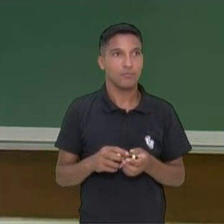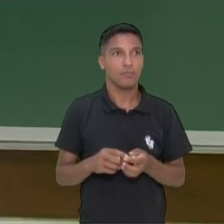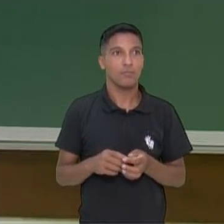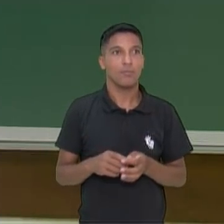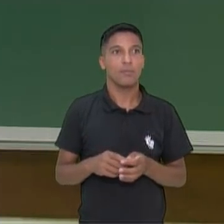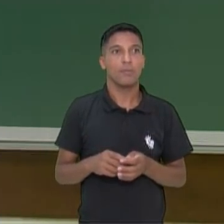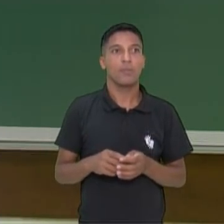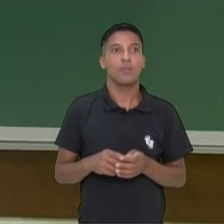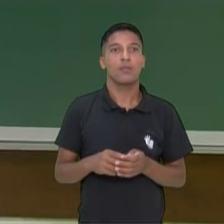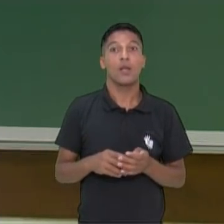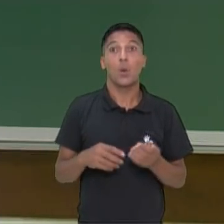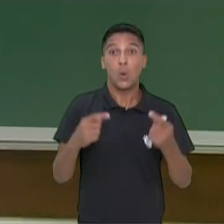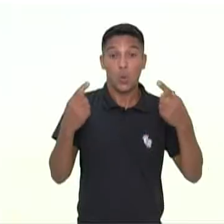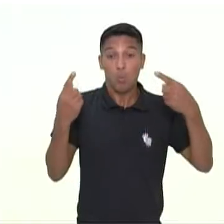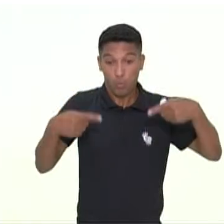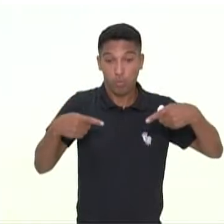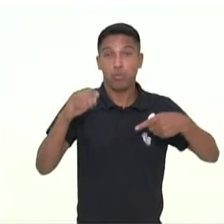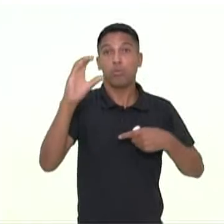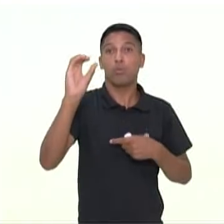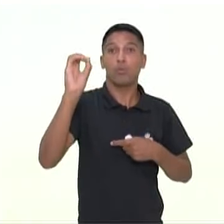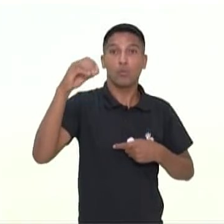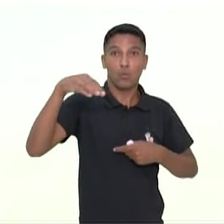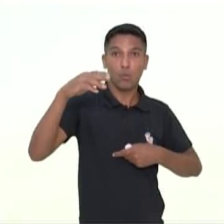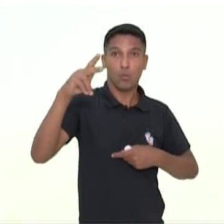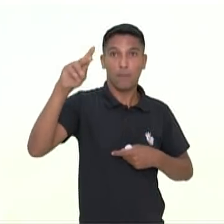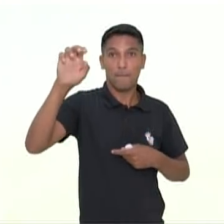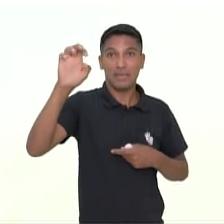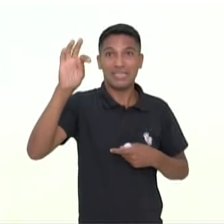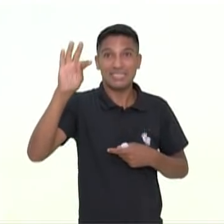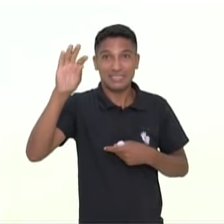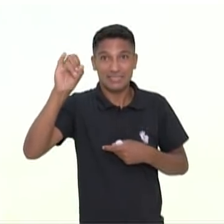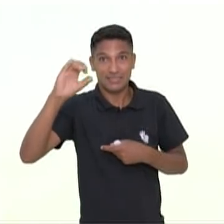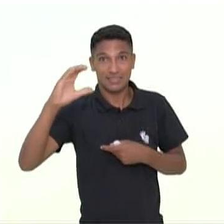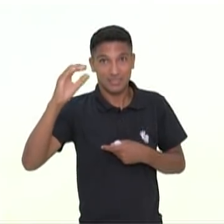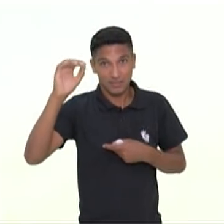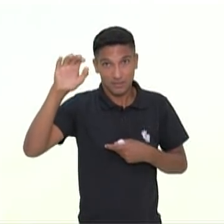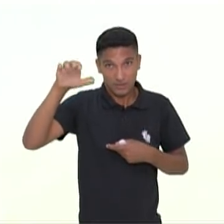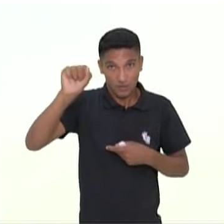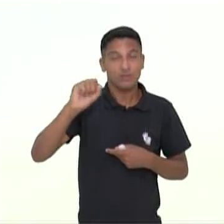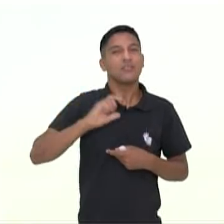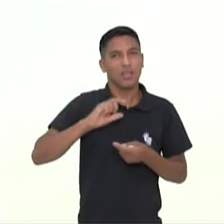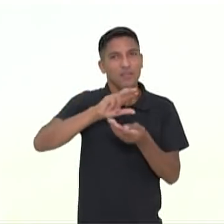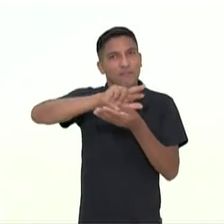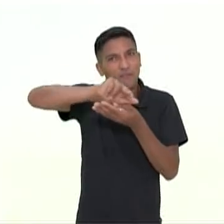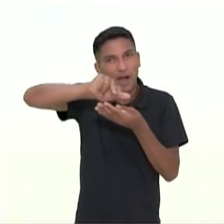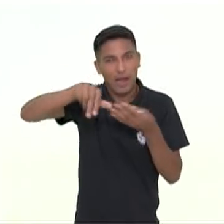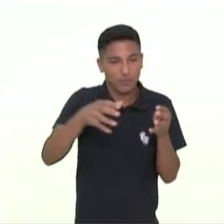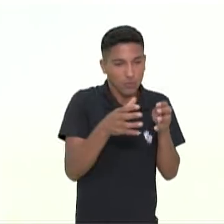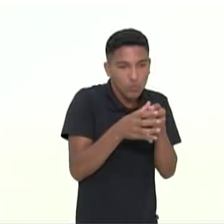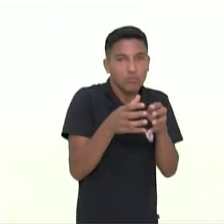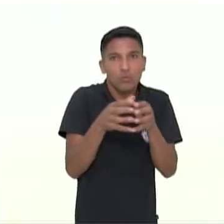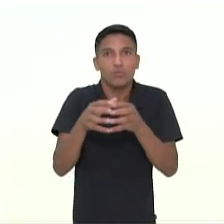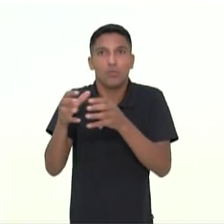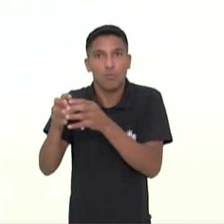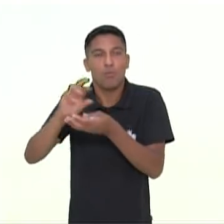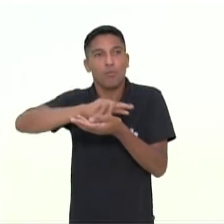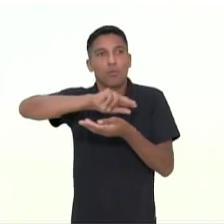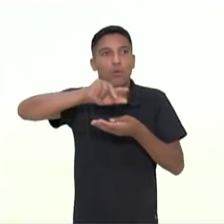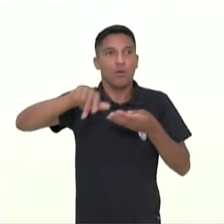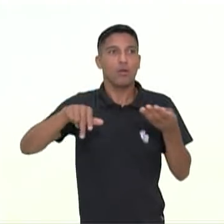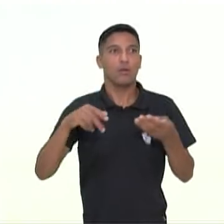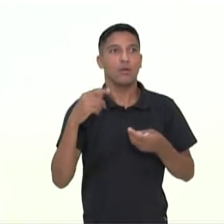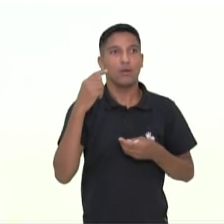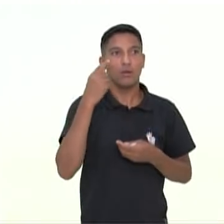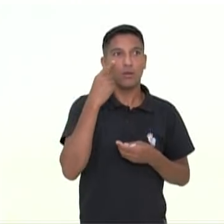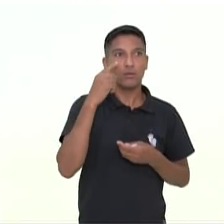Categorias e competições, né? Existem várias competições dentro do skate, né? E várias categorias também. O street é